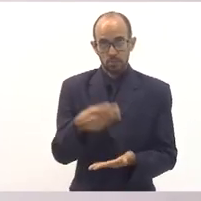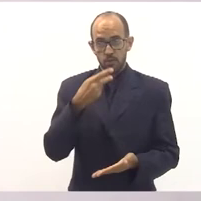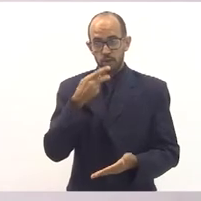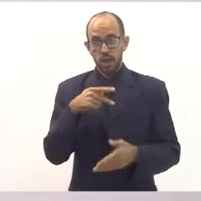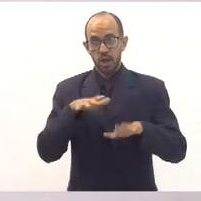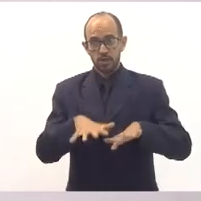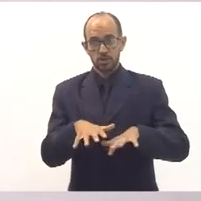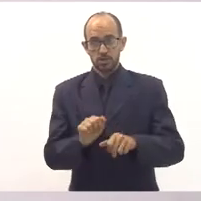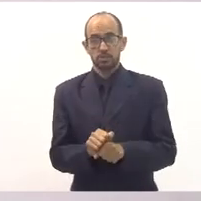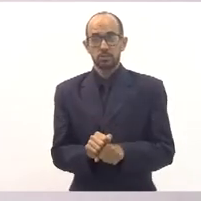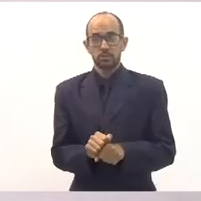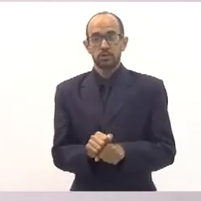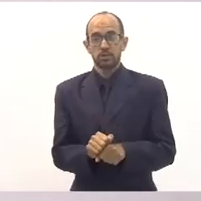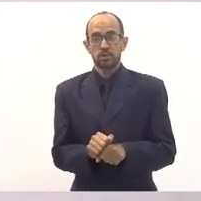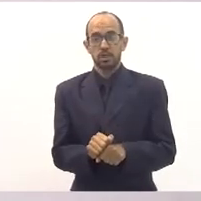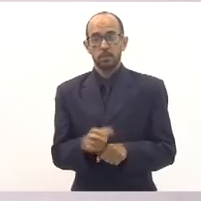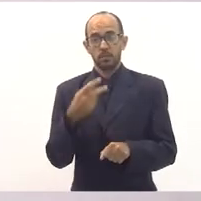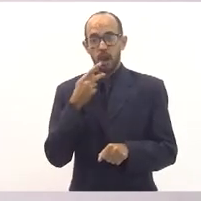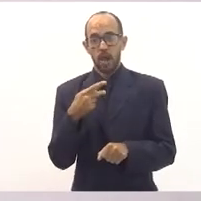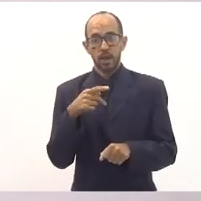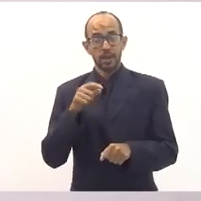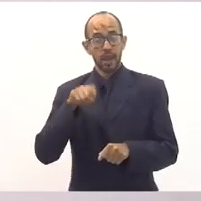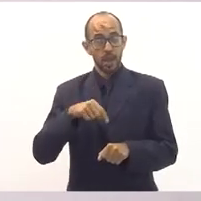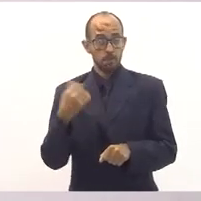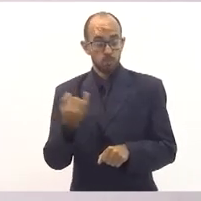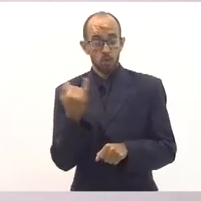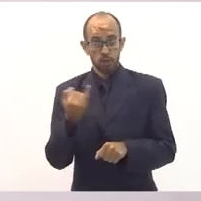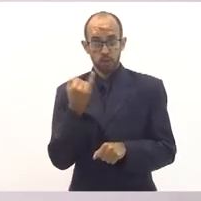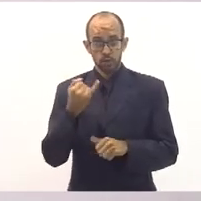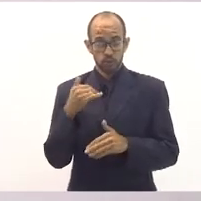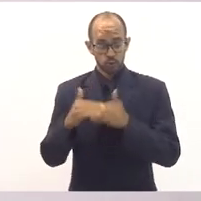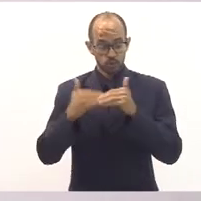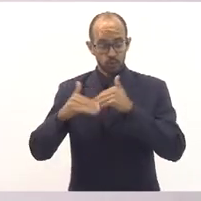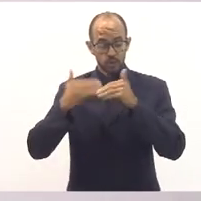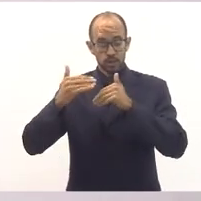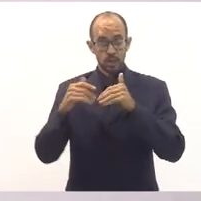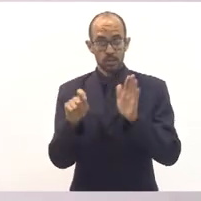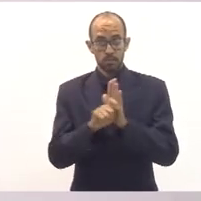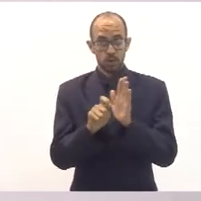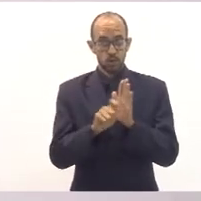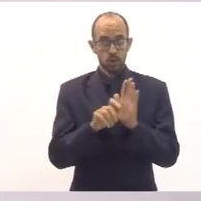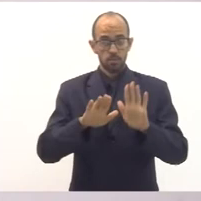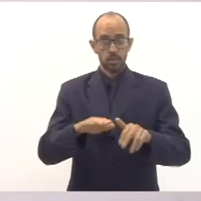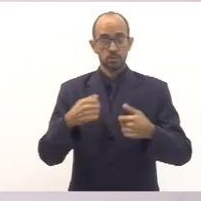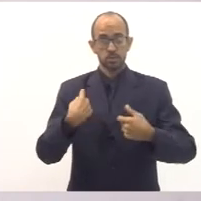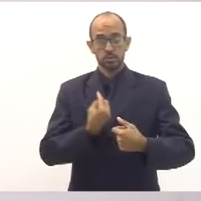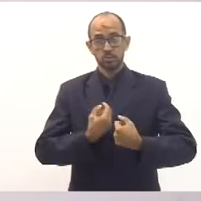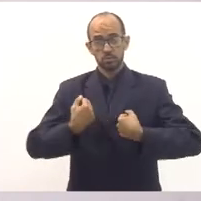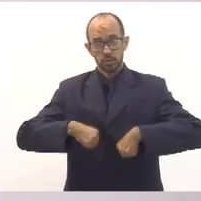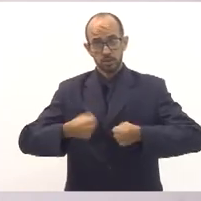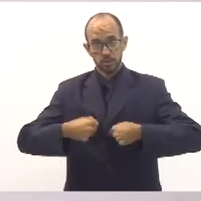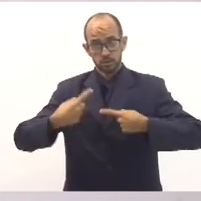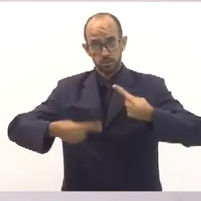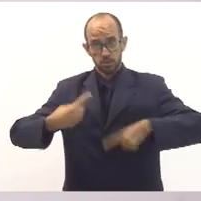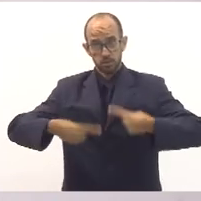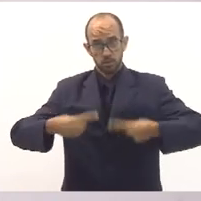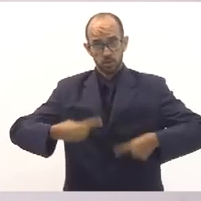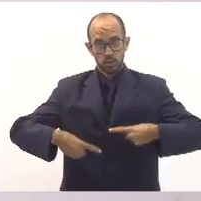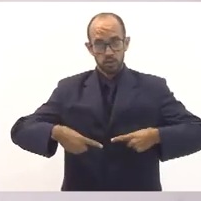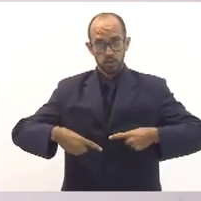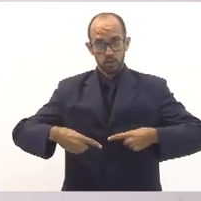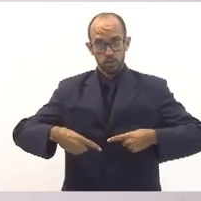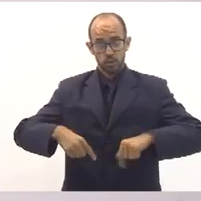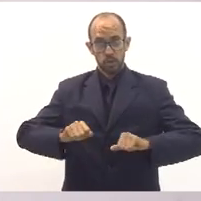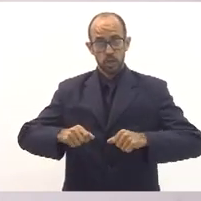isso para falar que é sensacional a gente avançar no campo da maconha Mas a gente precisa de uma política antiproibicionista a gente fez um